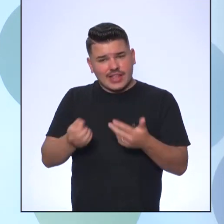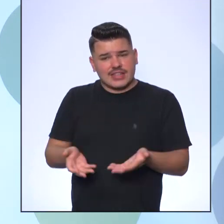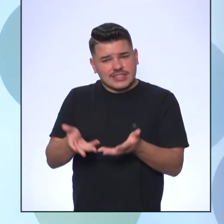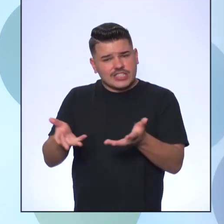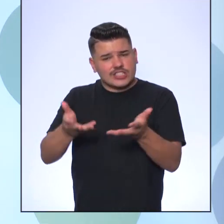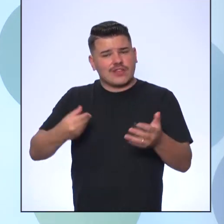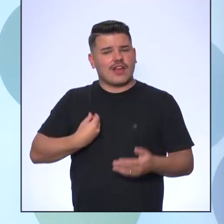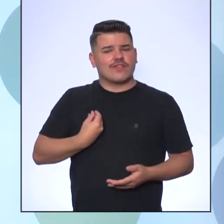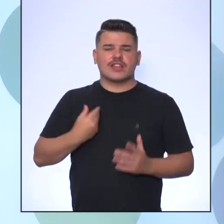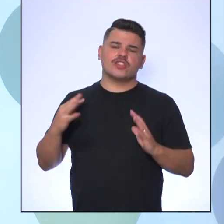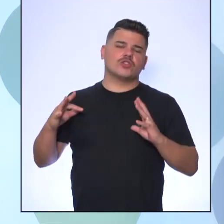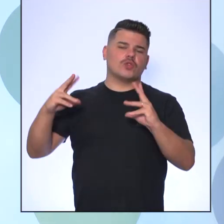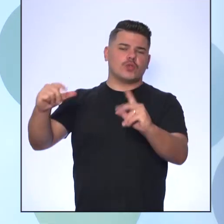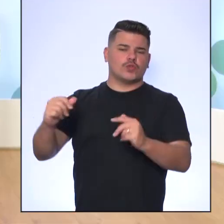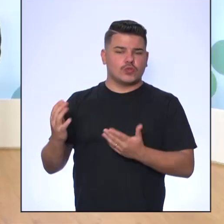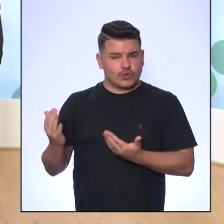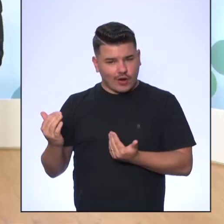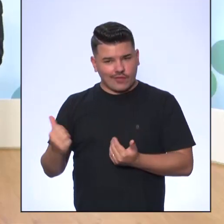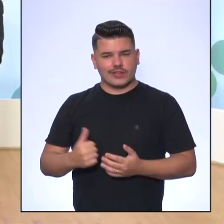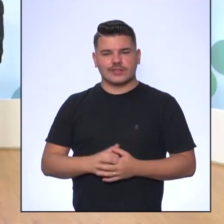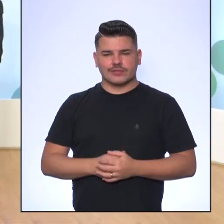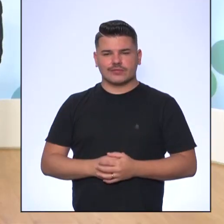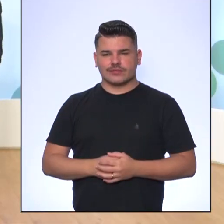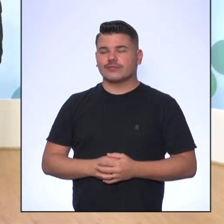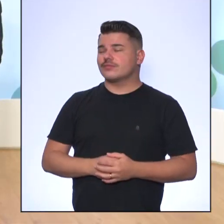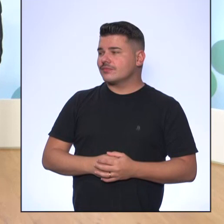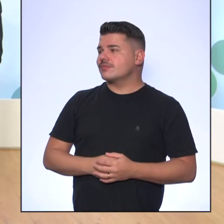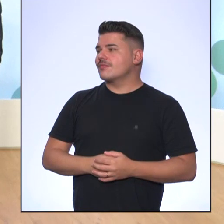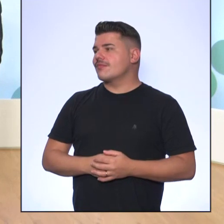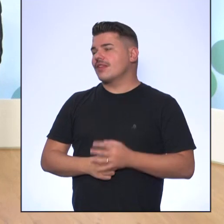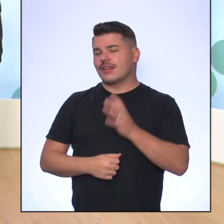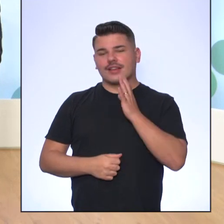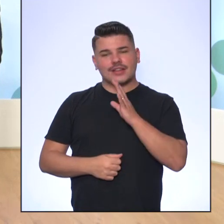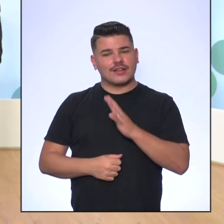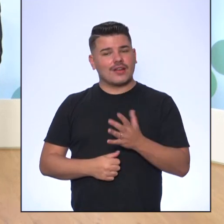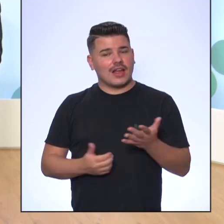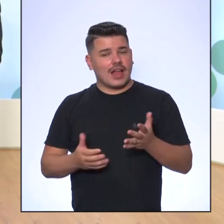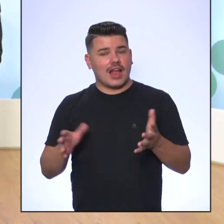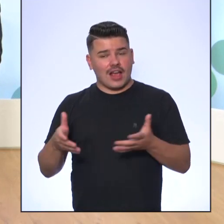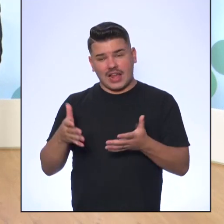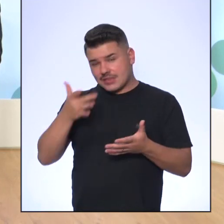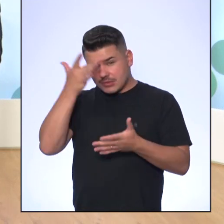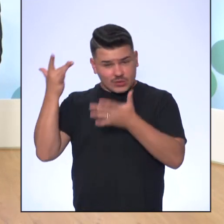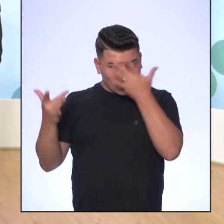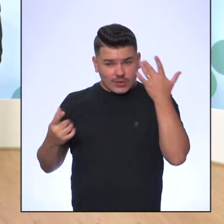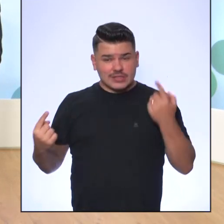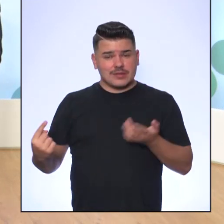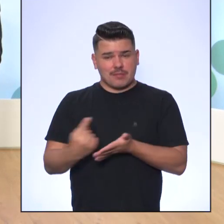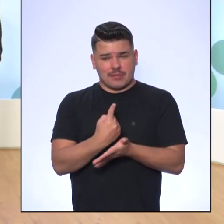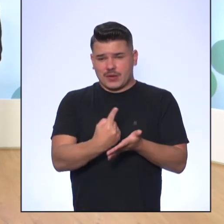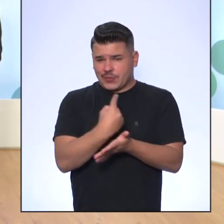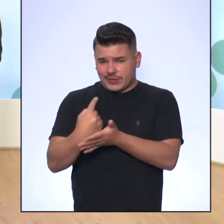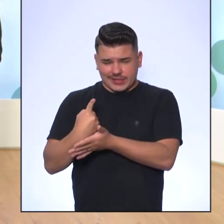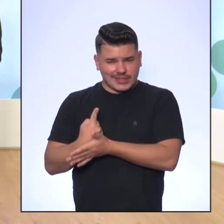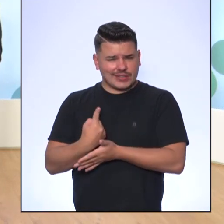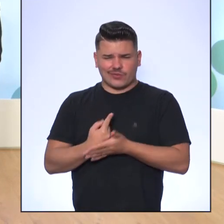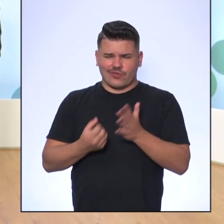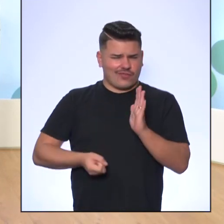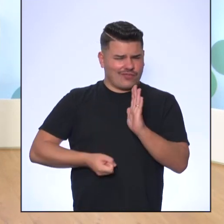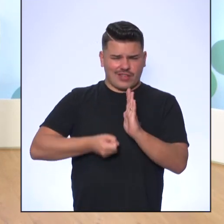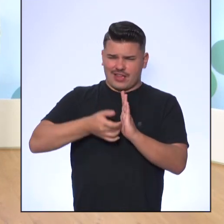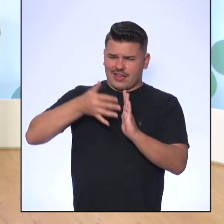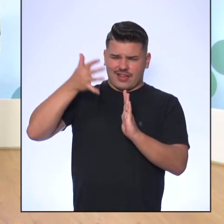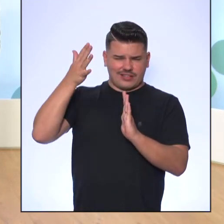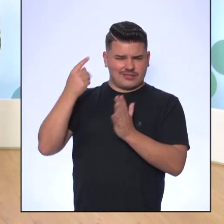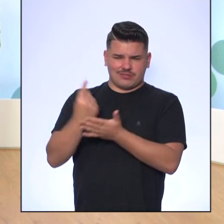todos esses jovens. Legal. Aqui pessoal, a galera perguntando hoje, várias perguntas aqui. Eu